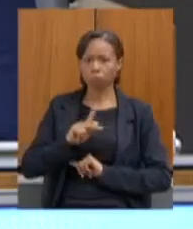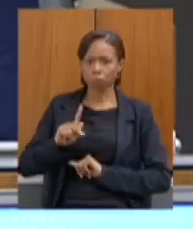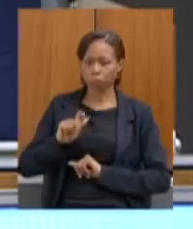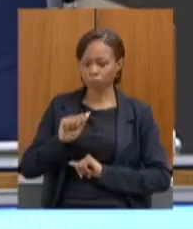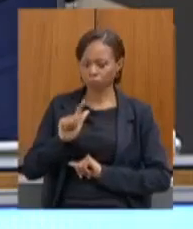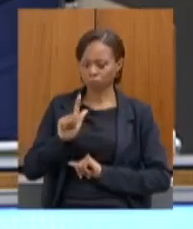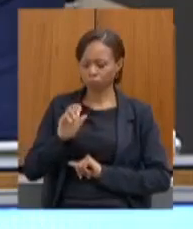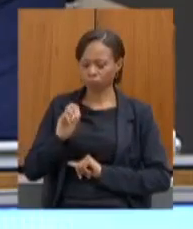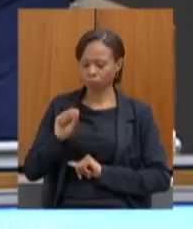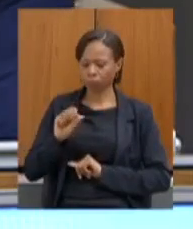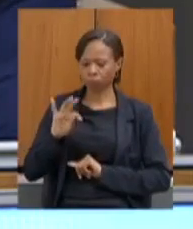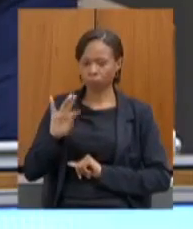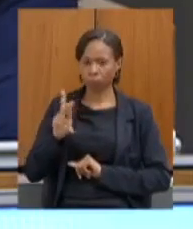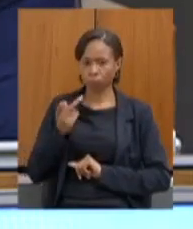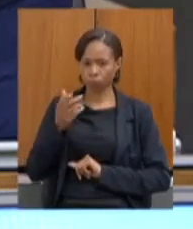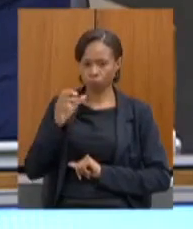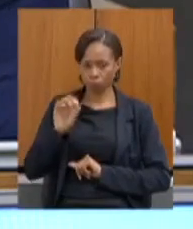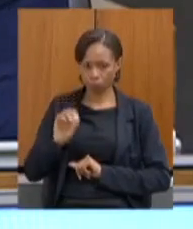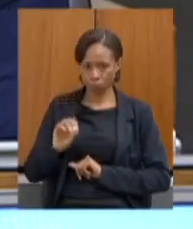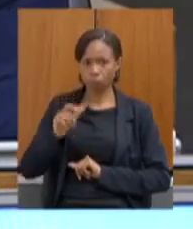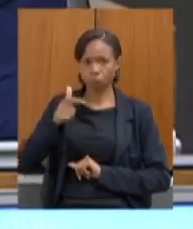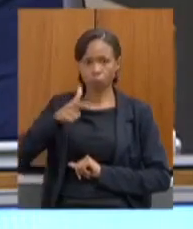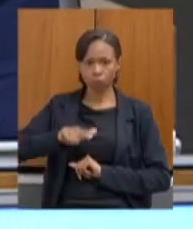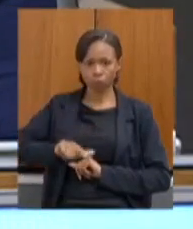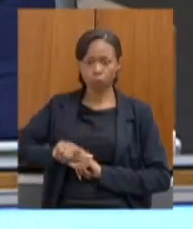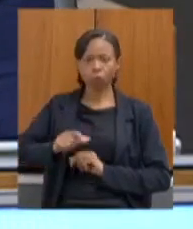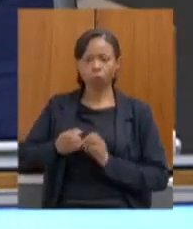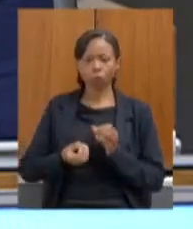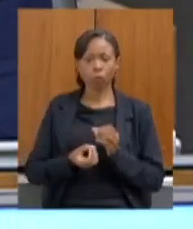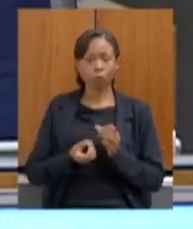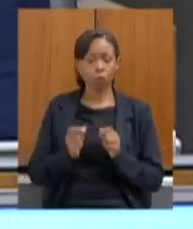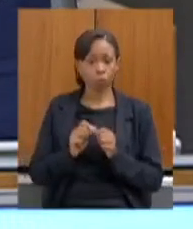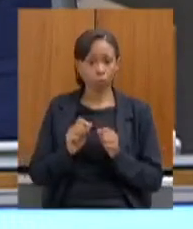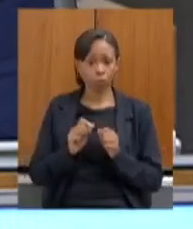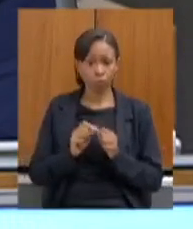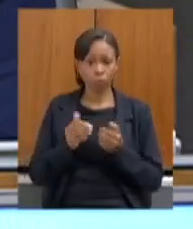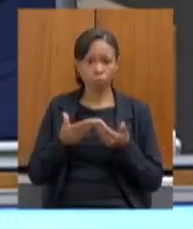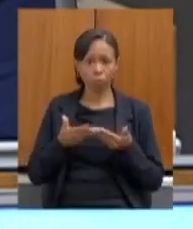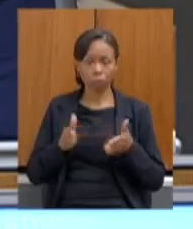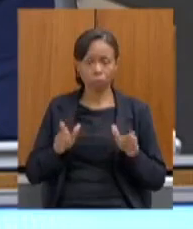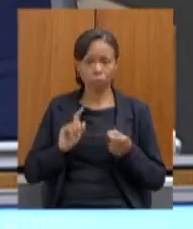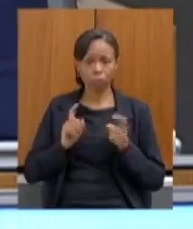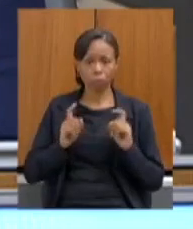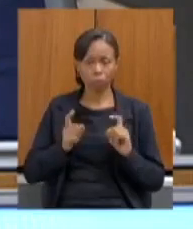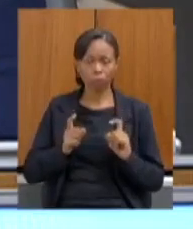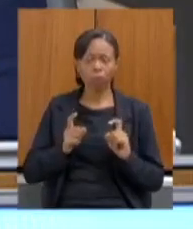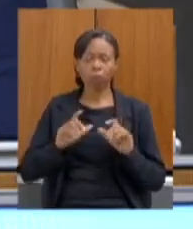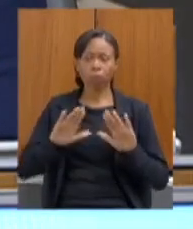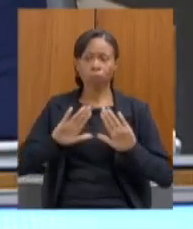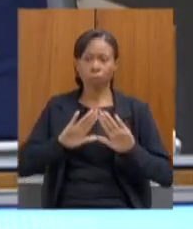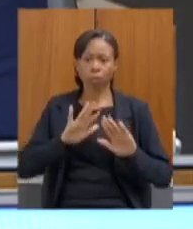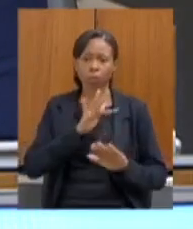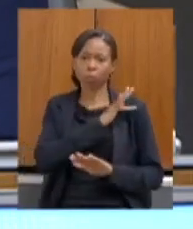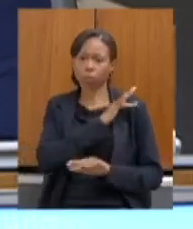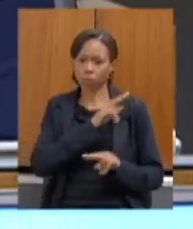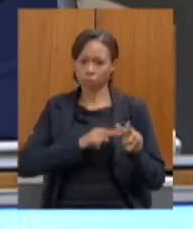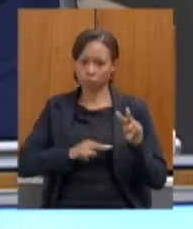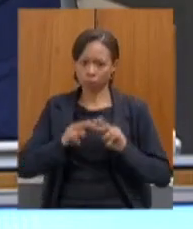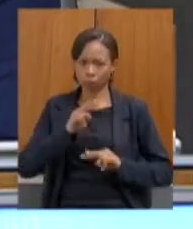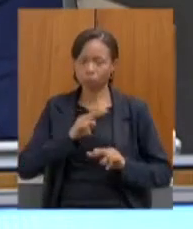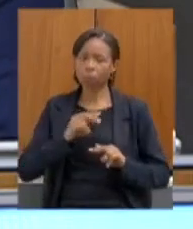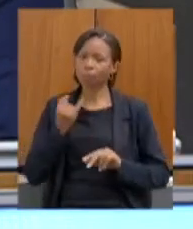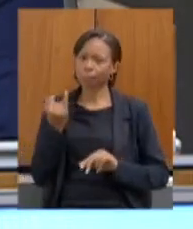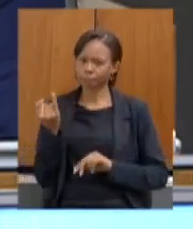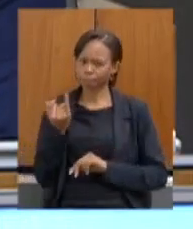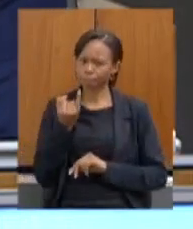Agostinho Patrus pela realização de mais uma Assembleia Fiscaliza. Reitero aqui a importância do Assembleia